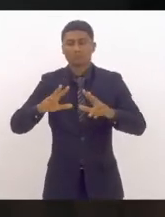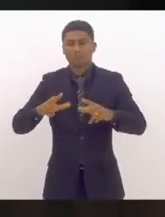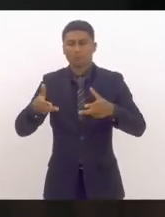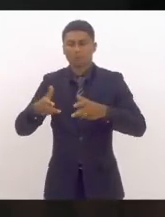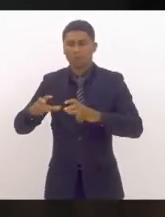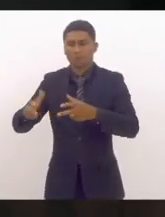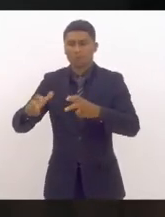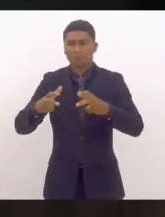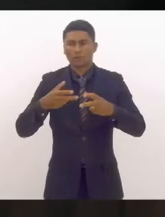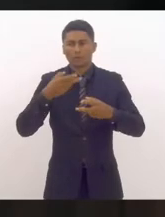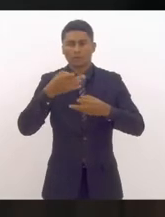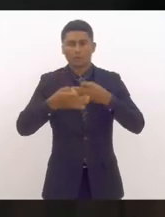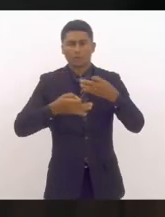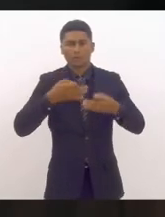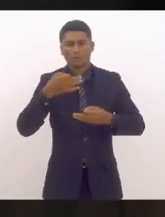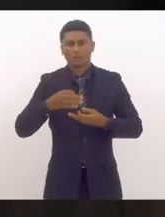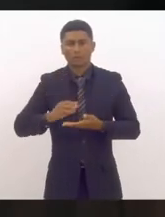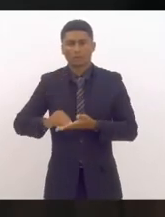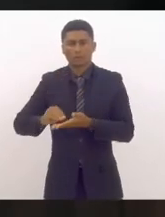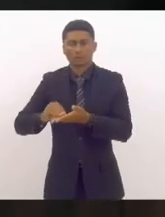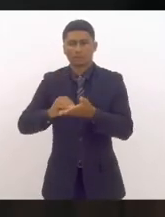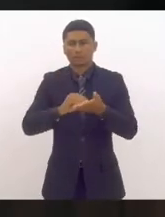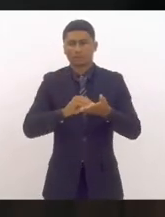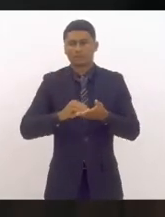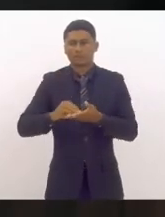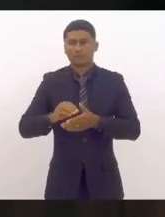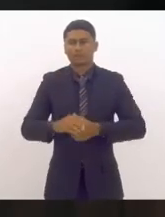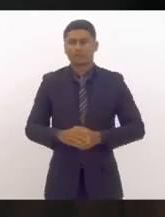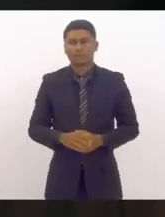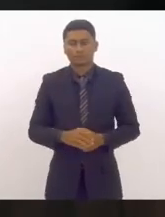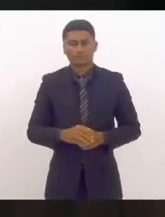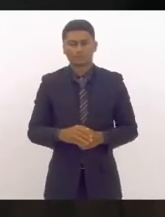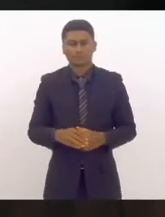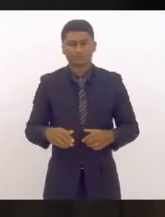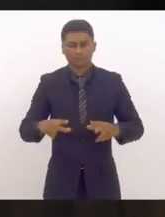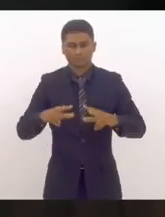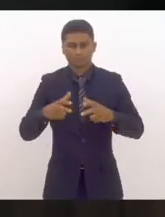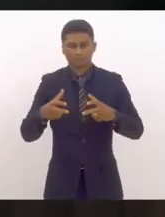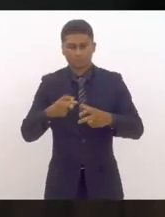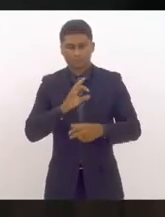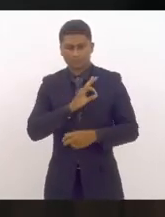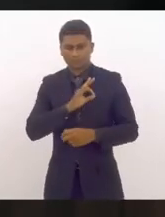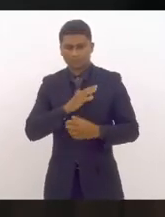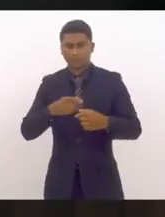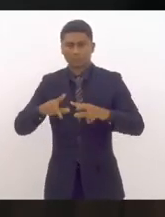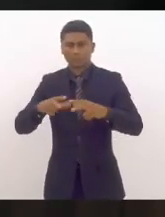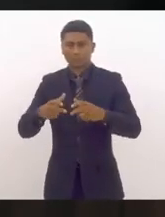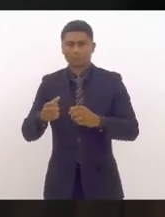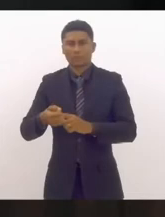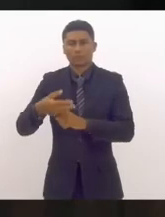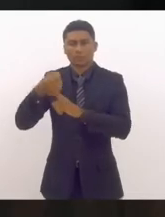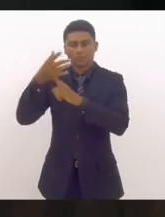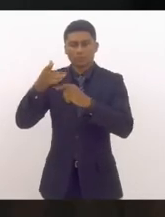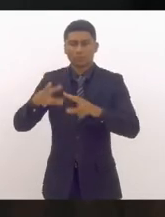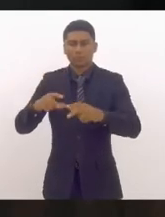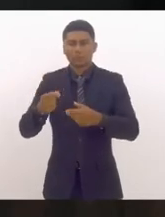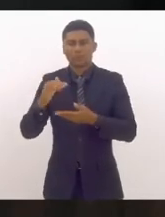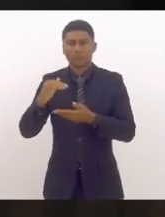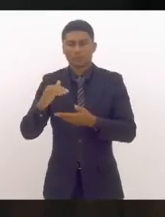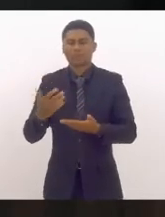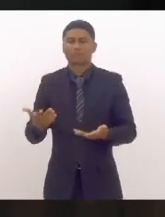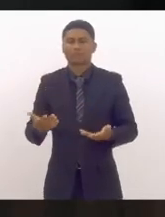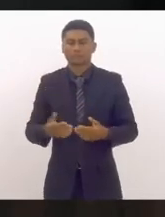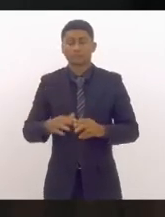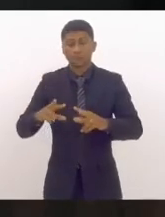de Educação, de Segurança Pública, Assuntos de Polícia, de Ciência e Tecnologia, de Assuntos Municipais e de Orçamento. Para emitir